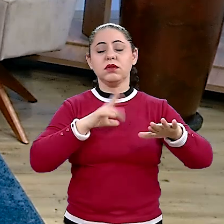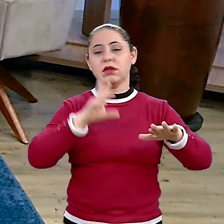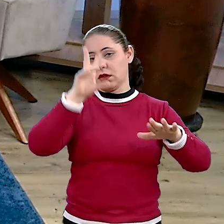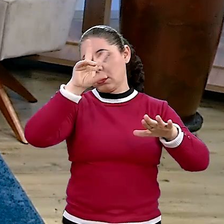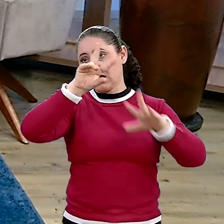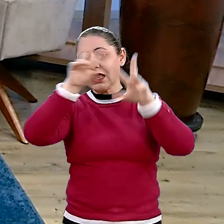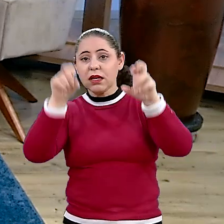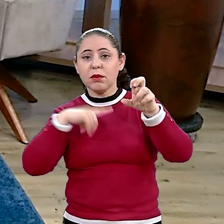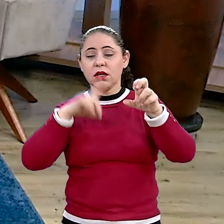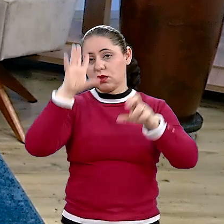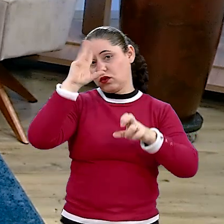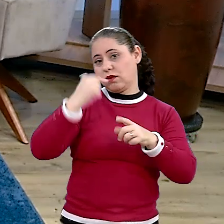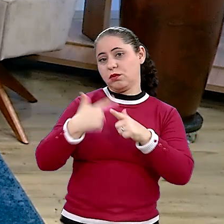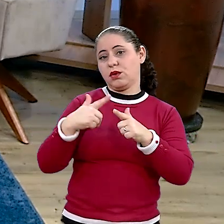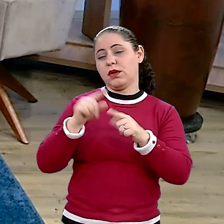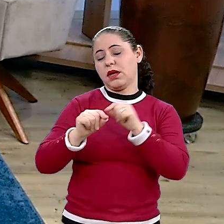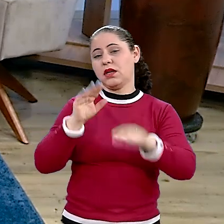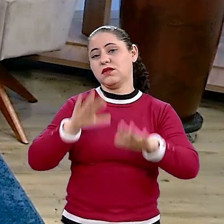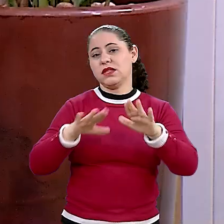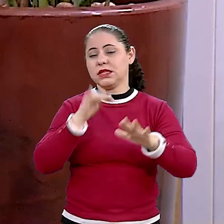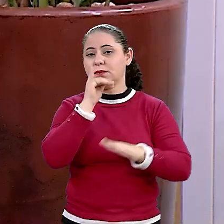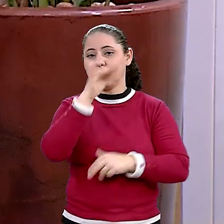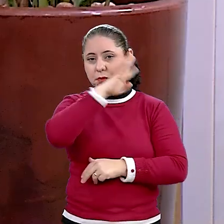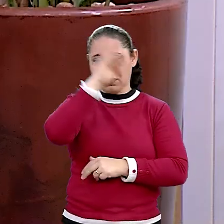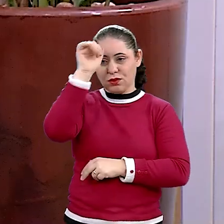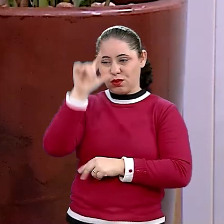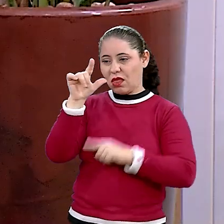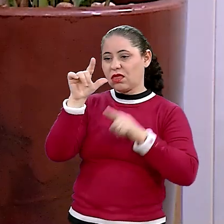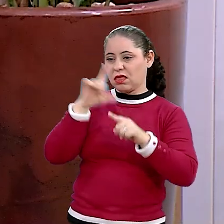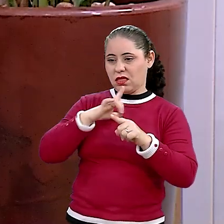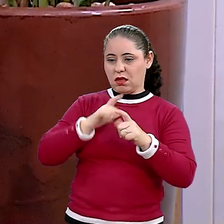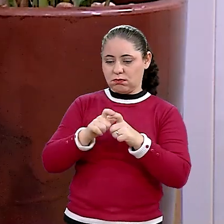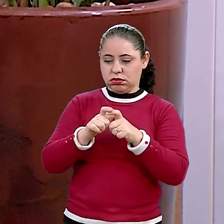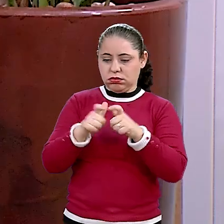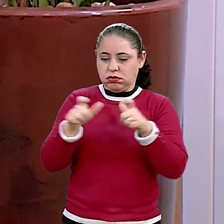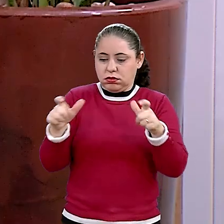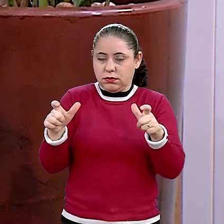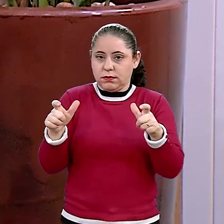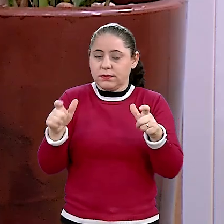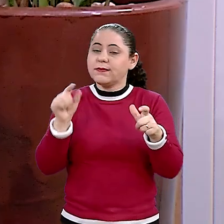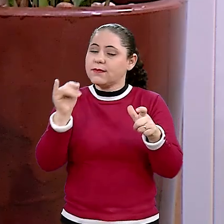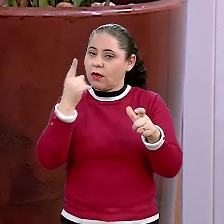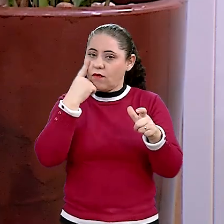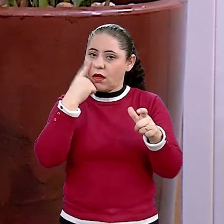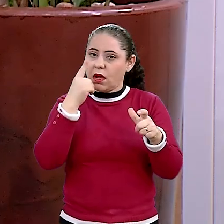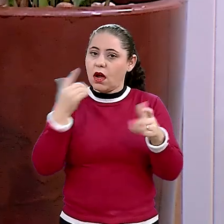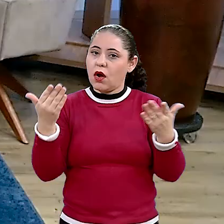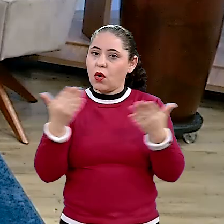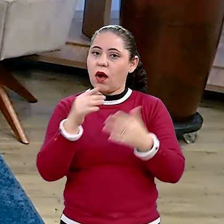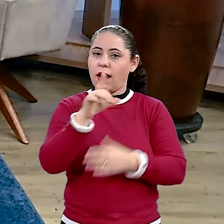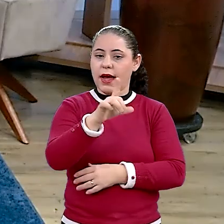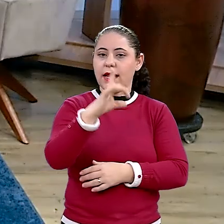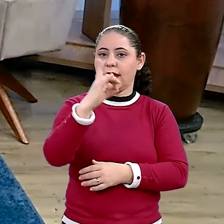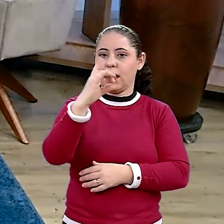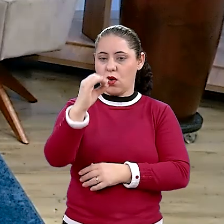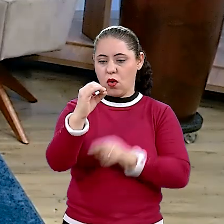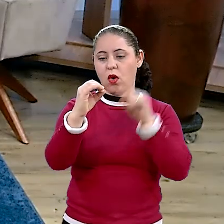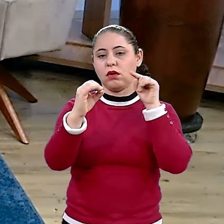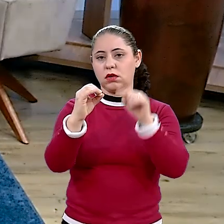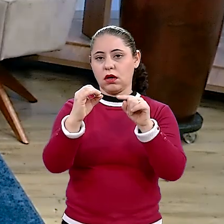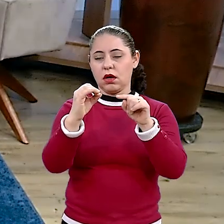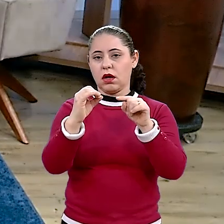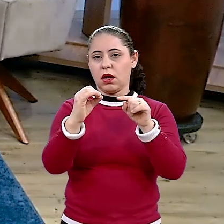tema que, olha, se o Mato Grosso do Sul está nesse ritmo de crescimento, você veja só, nós estamos agora com a LDO. É